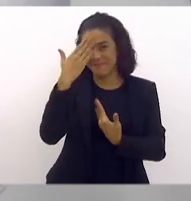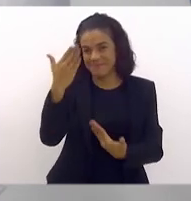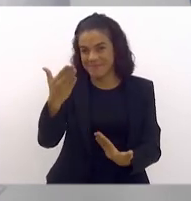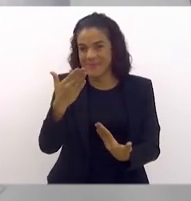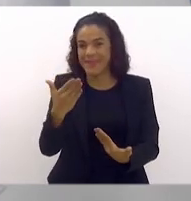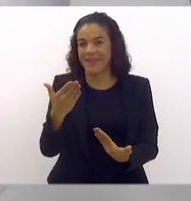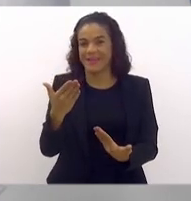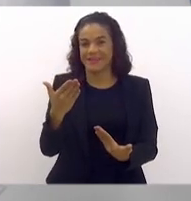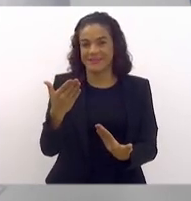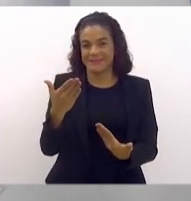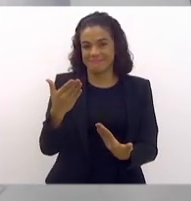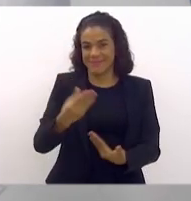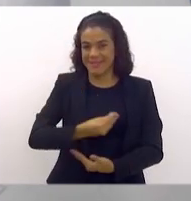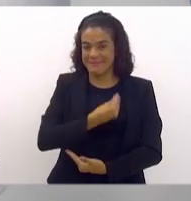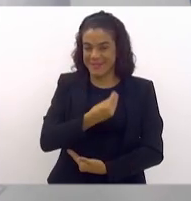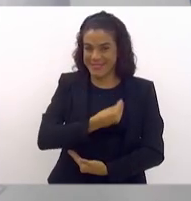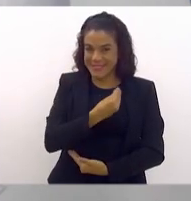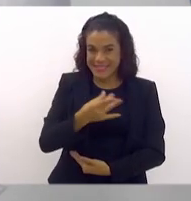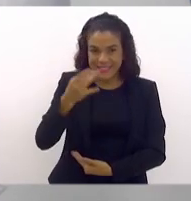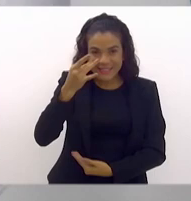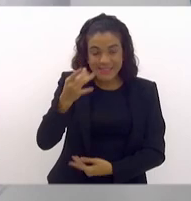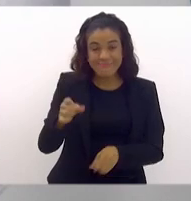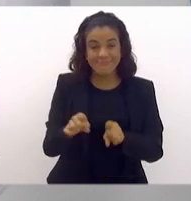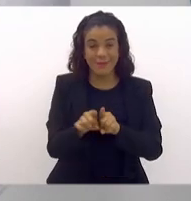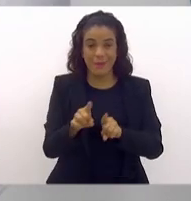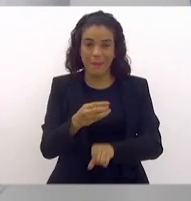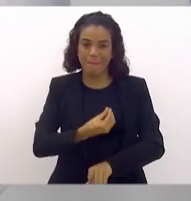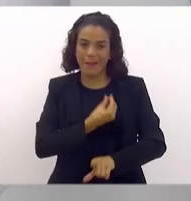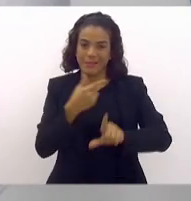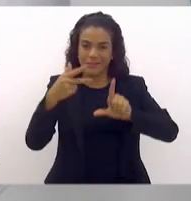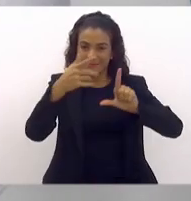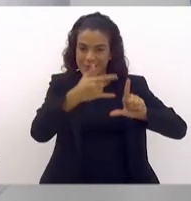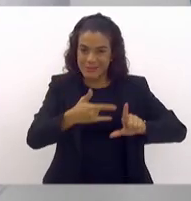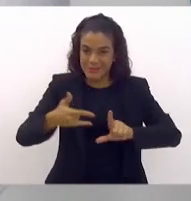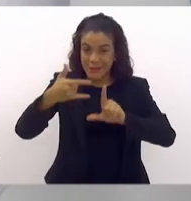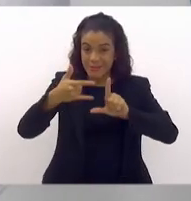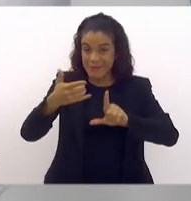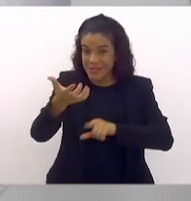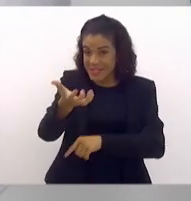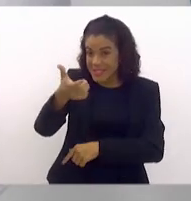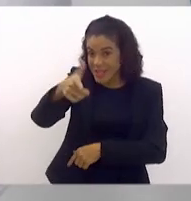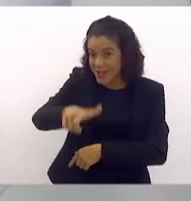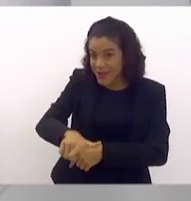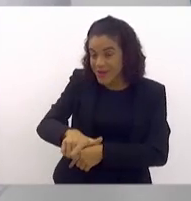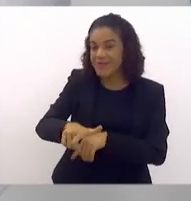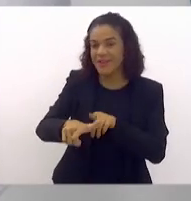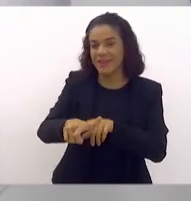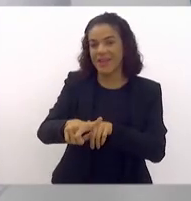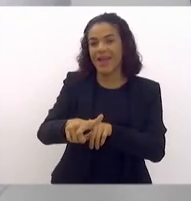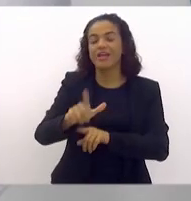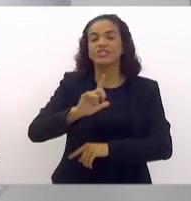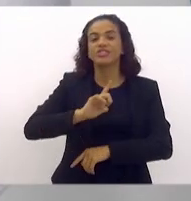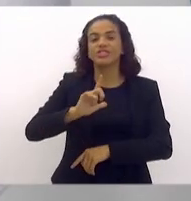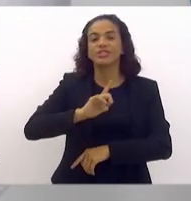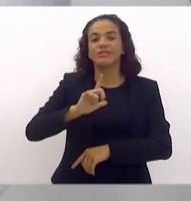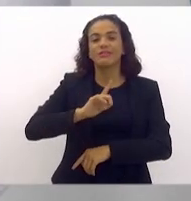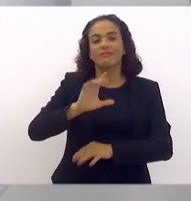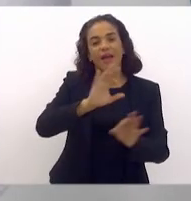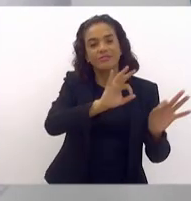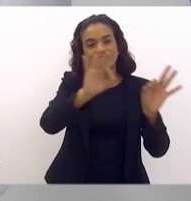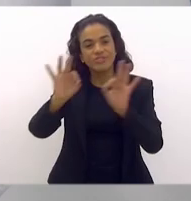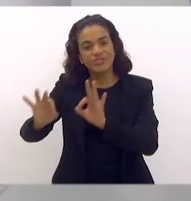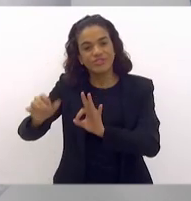pela sua presença, pela sua participação. E, se quiser repetir, nós estamos transmitindo na TV